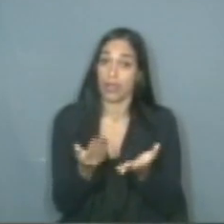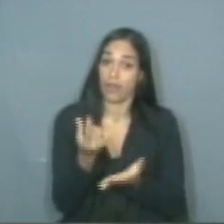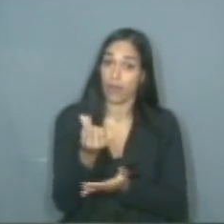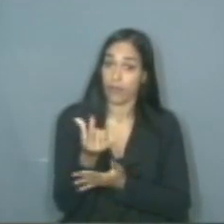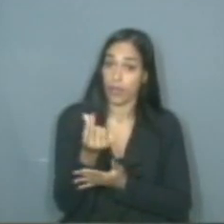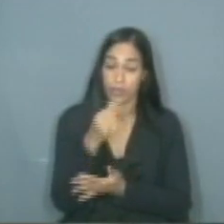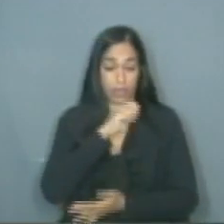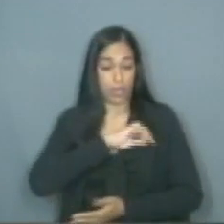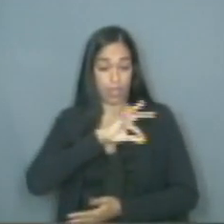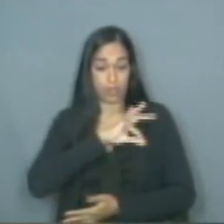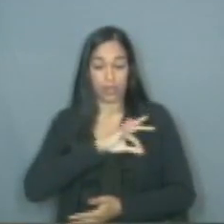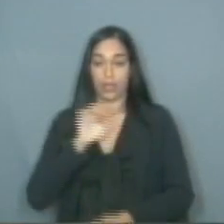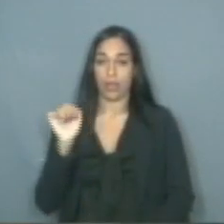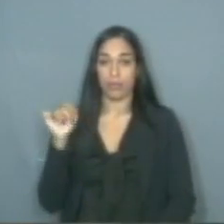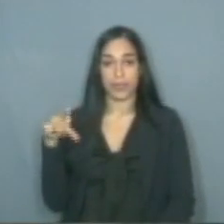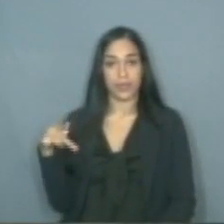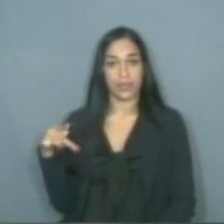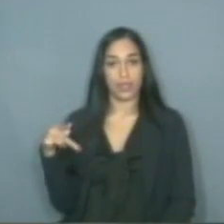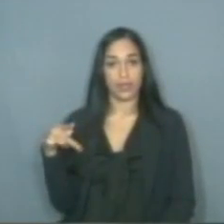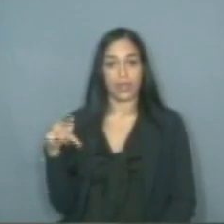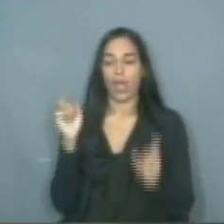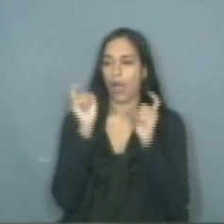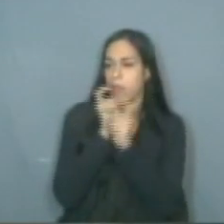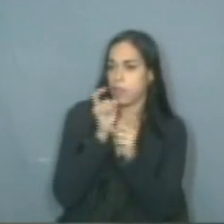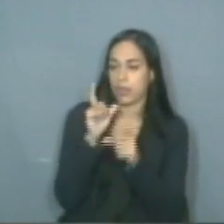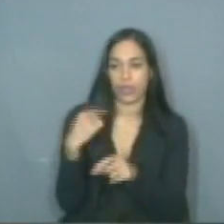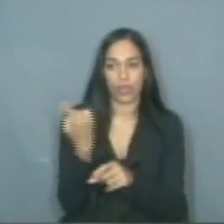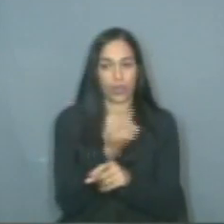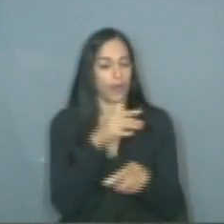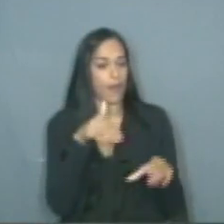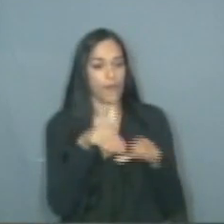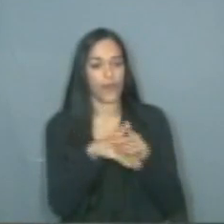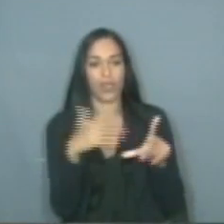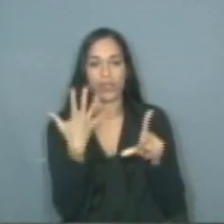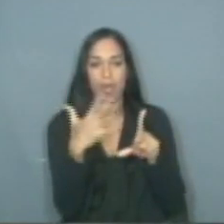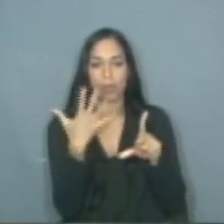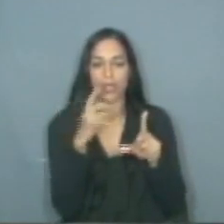aposentados. O resto é mentira, e a gente não vai dar voto de aplauso para mentira. Obrigada.